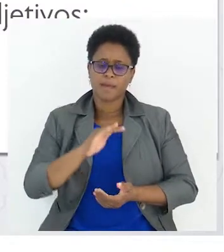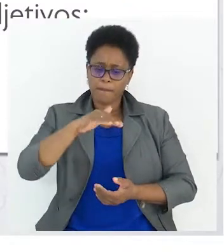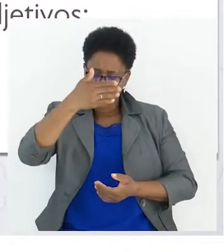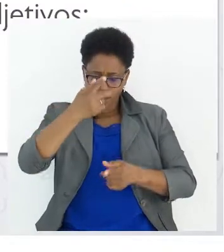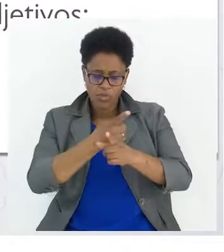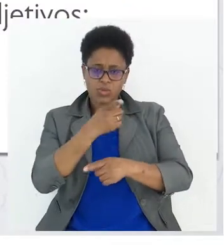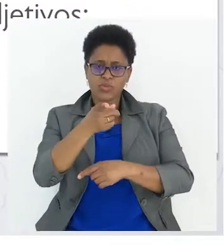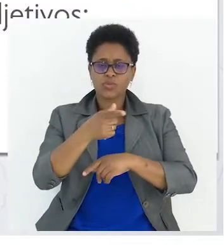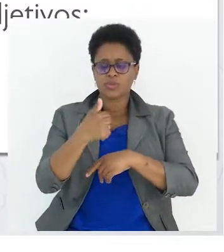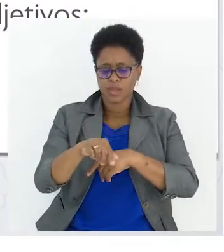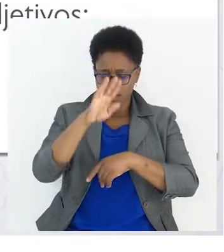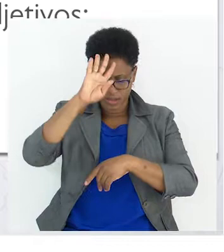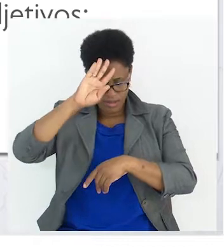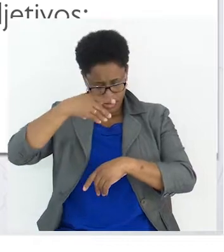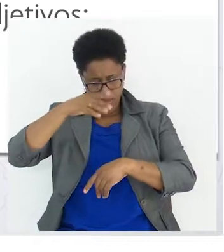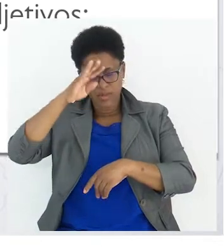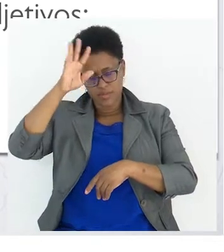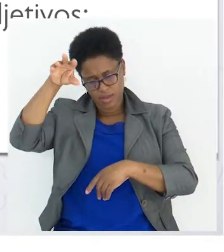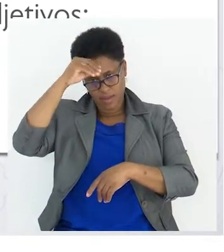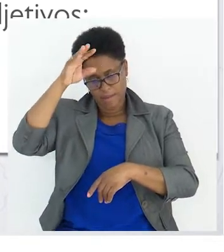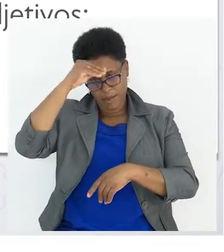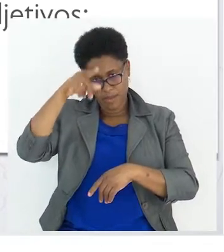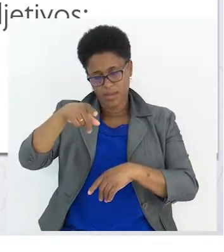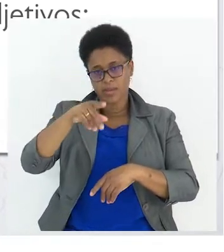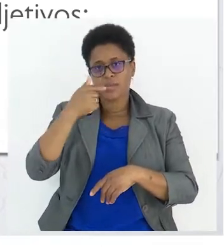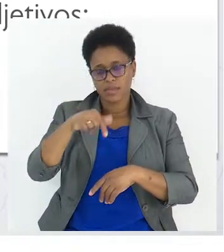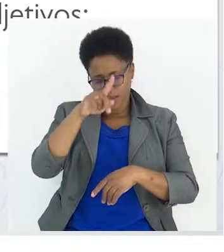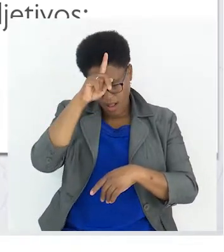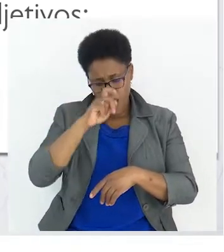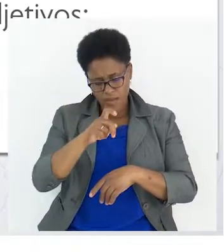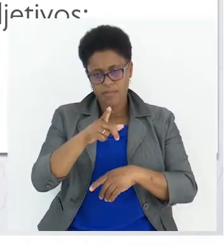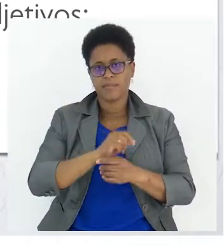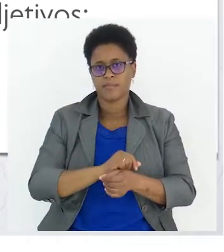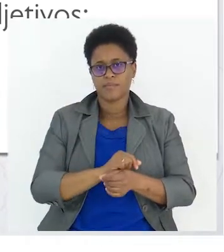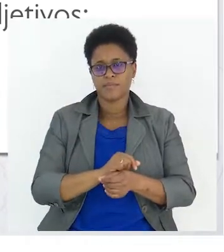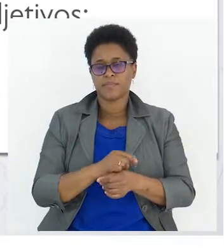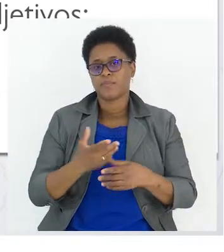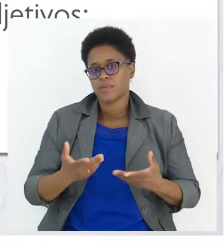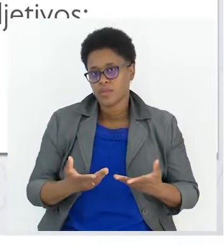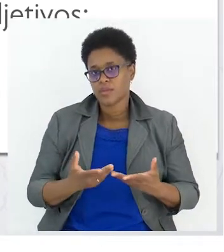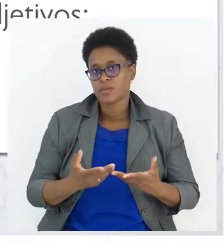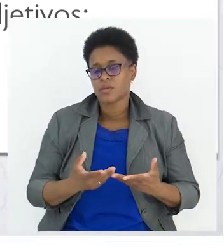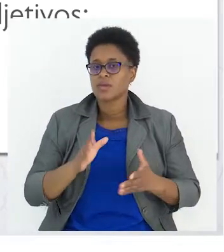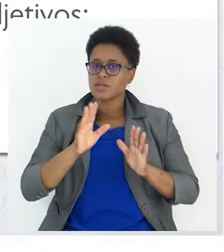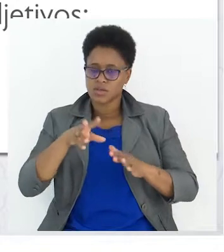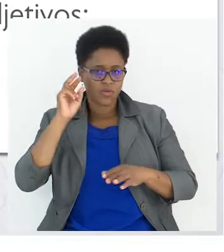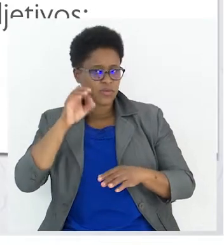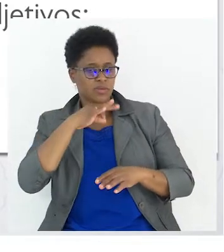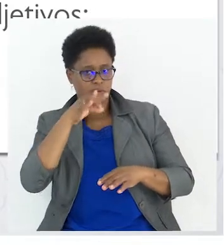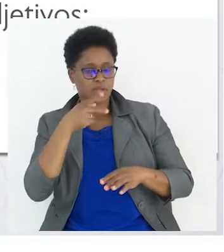Primeira coisa que tu tens de saber, ou então tens que recordar, acredito que já ouviste falar disto, ou então já fizeste